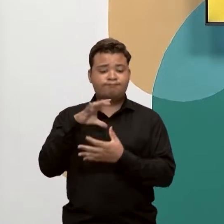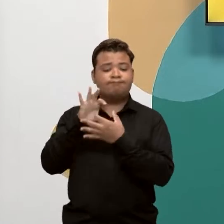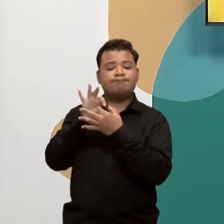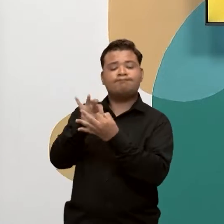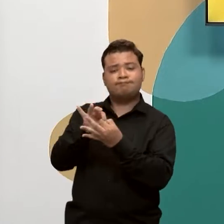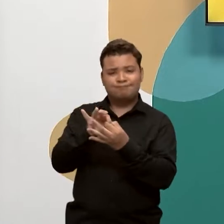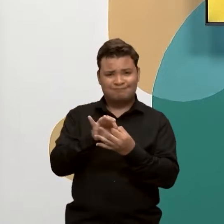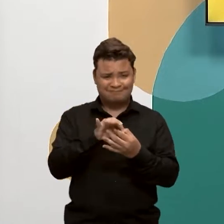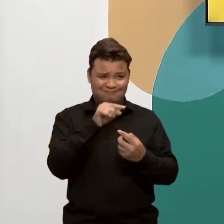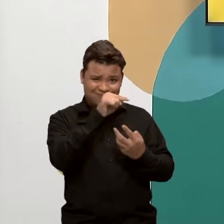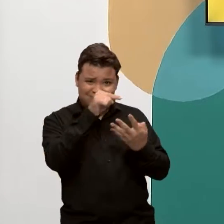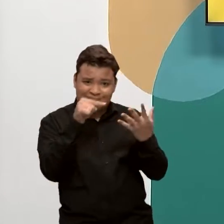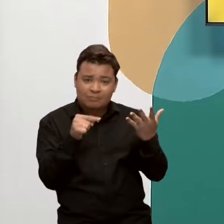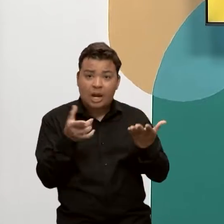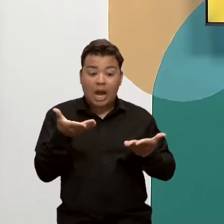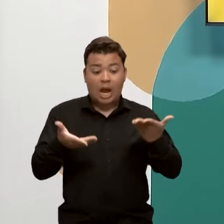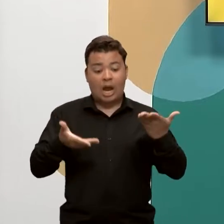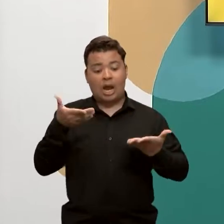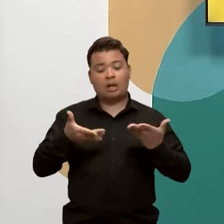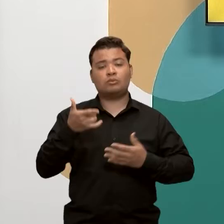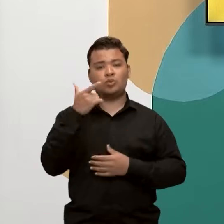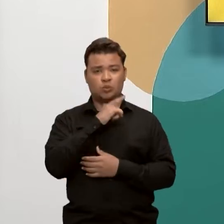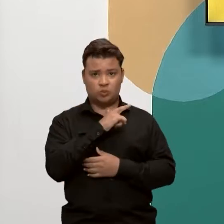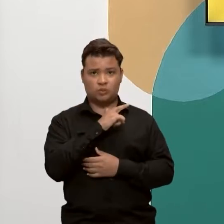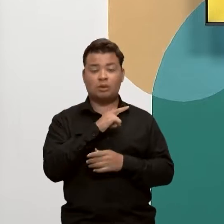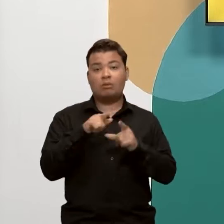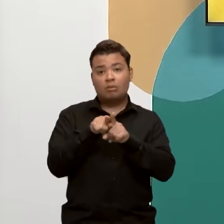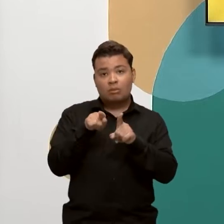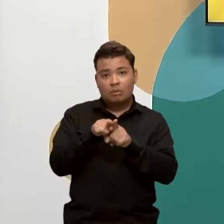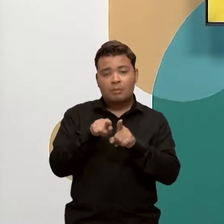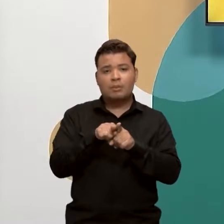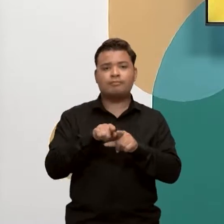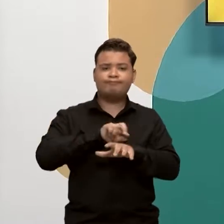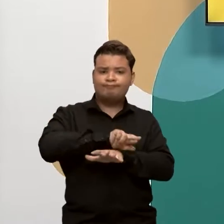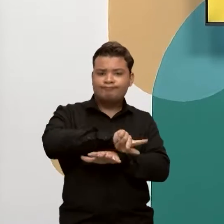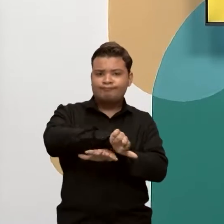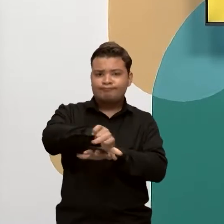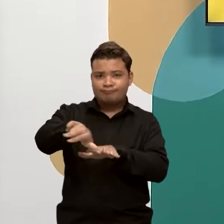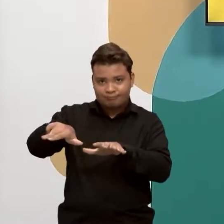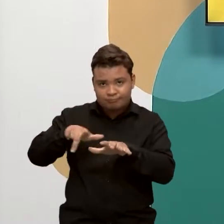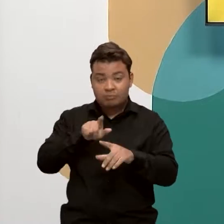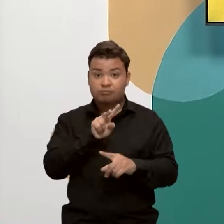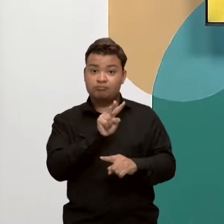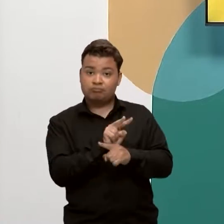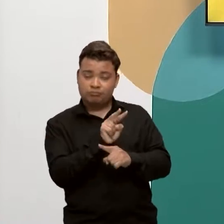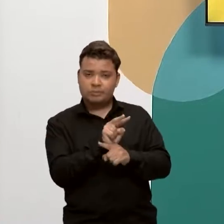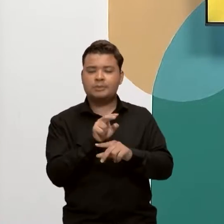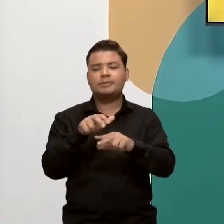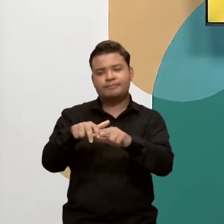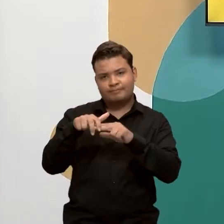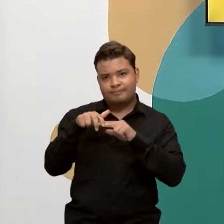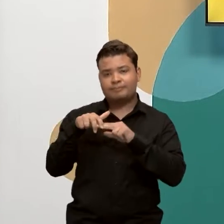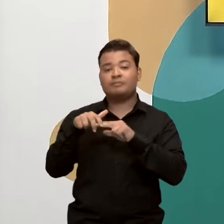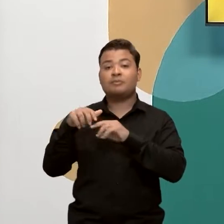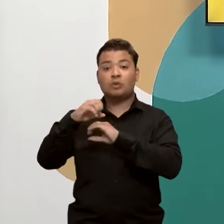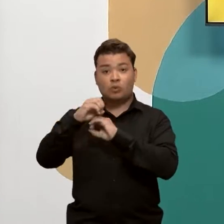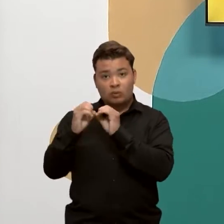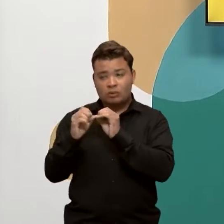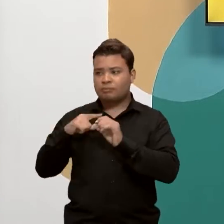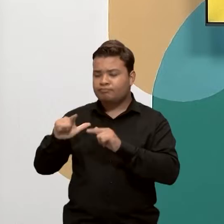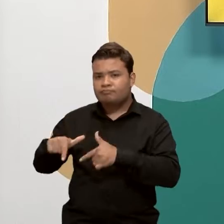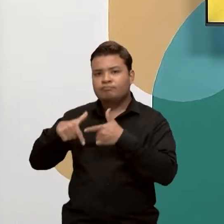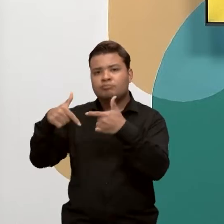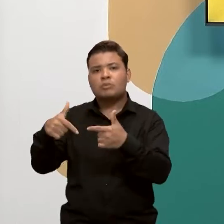equilíbrio desta integração e à conservação da biodiversidade. Por isso, uma ação da UFG na Casa dos